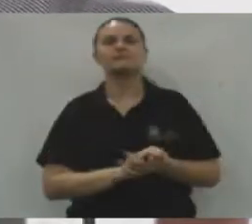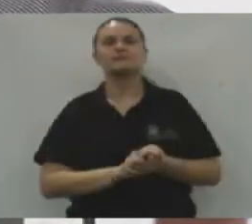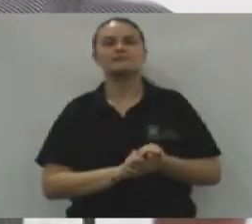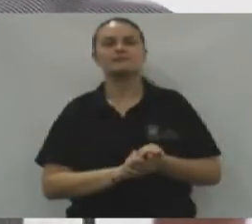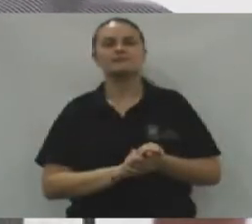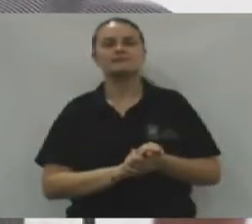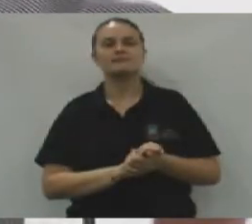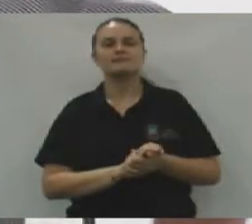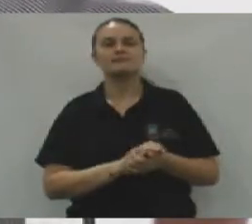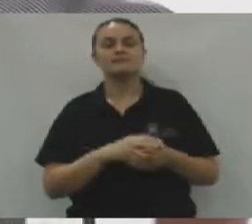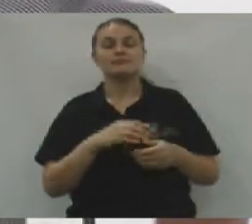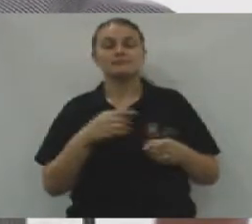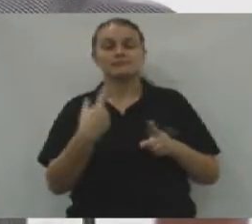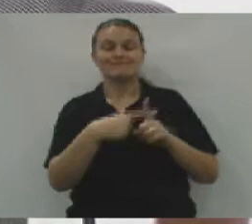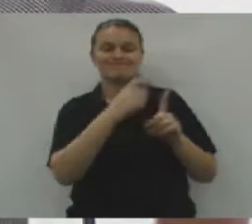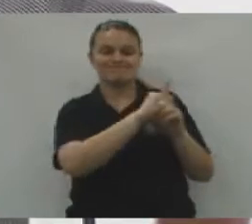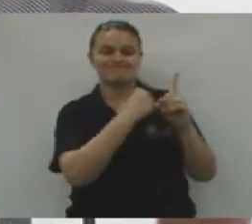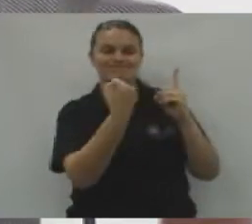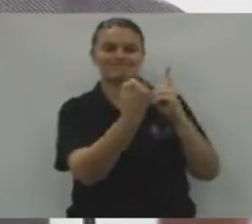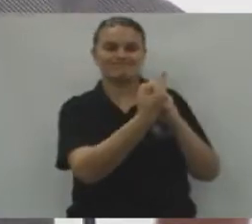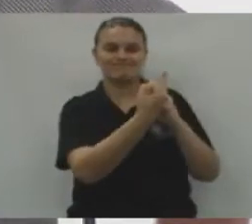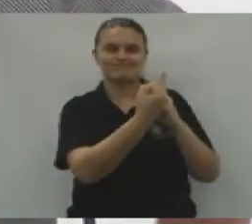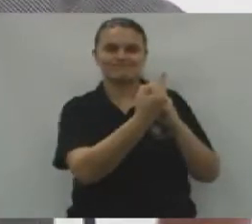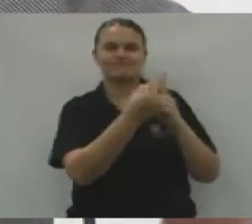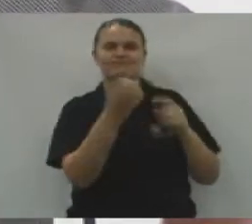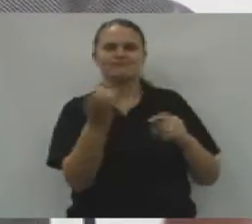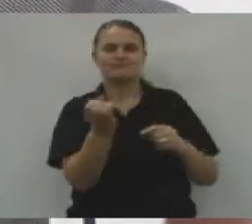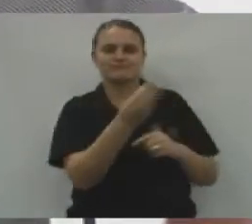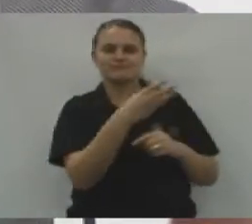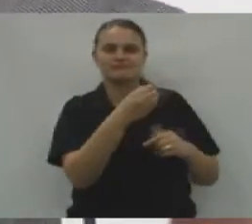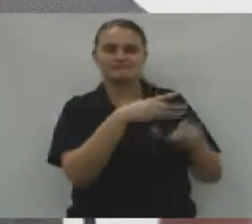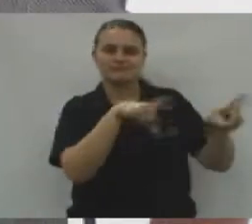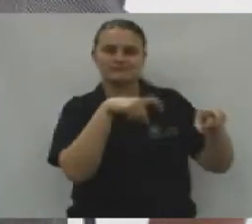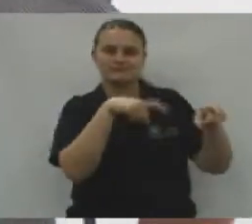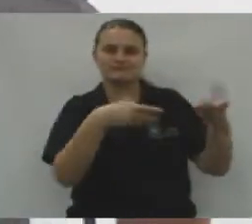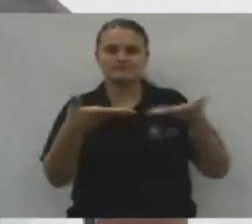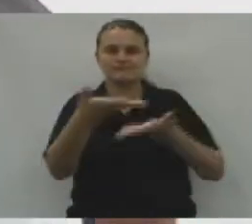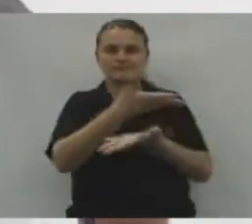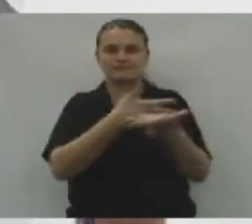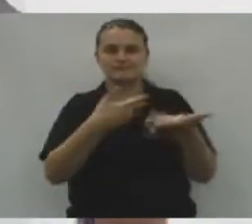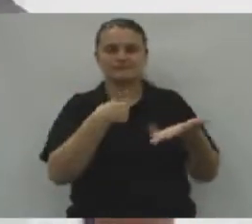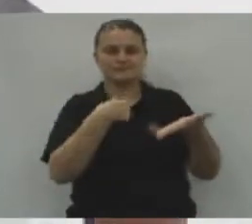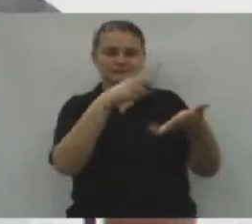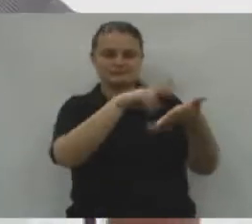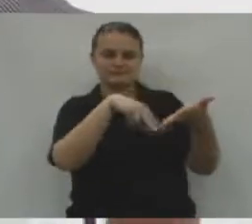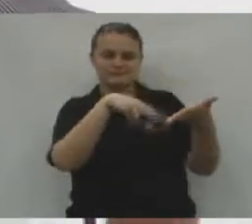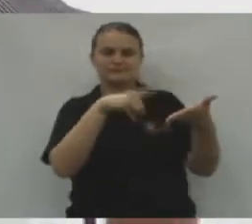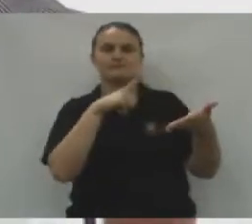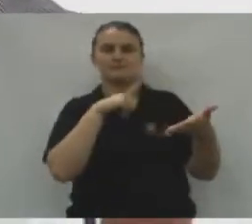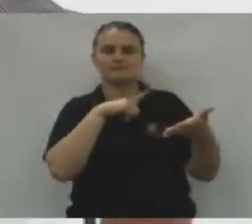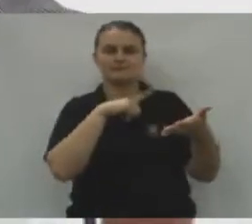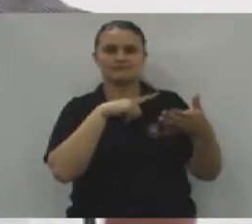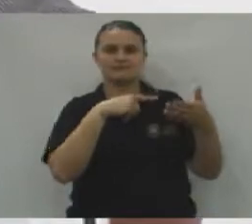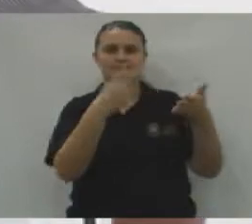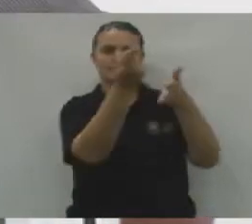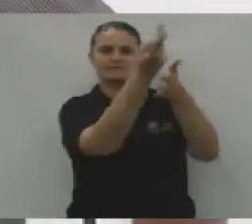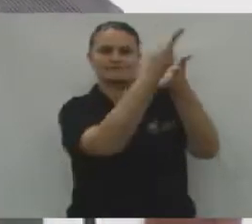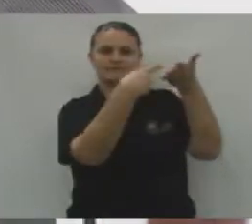inclusão econômica e social e novos negócios agrícolas. Aqui eu estou lendo, vocês veem o mapa do Paraná, aí